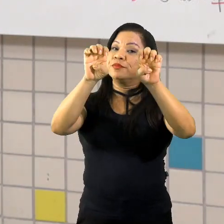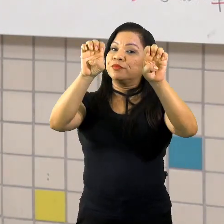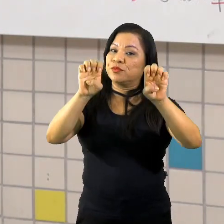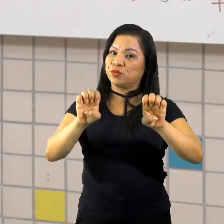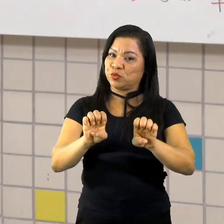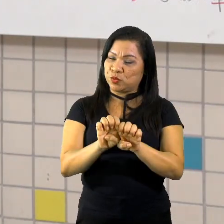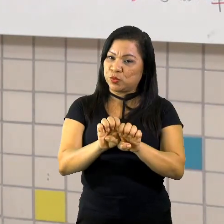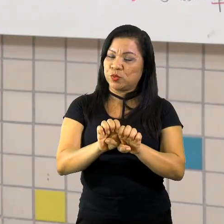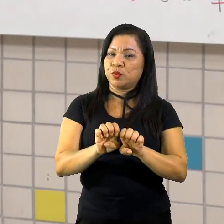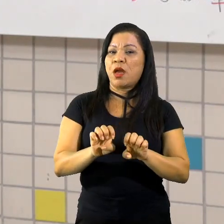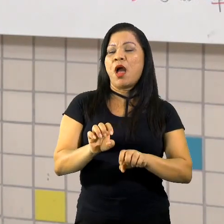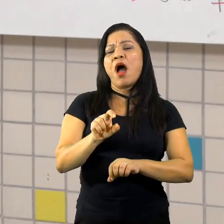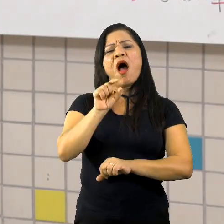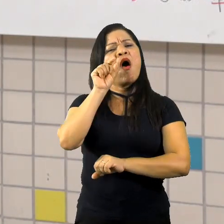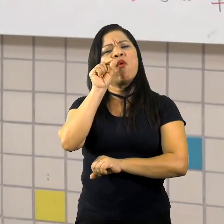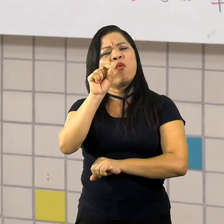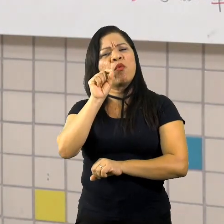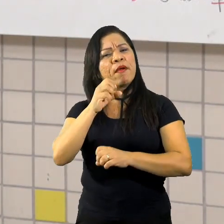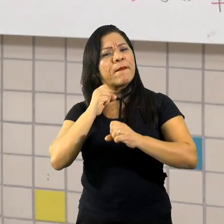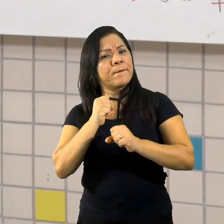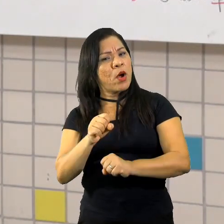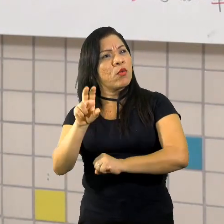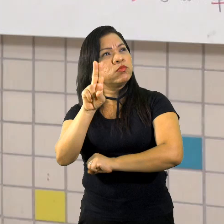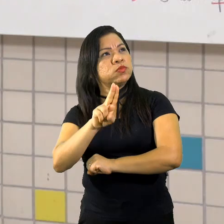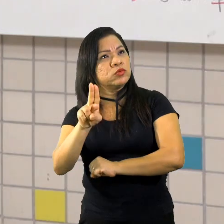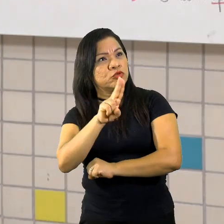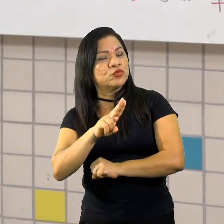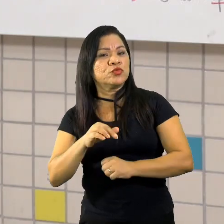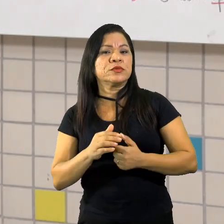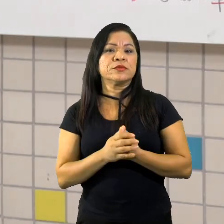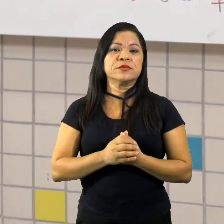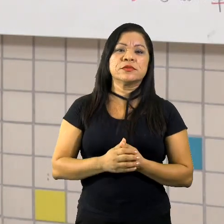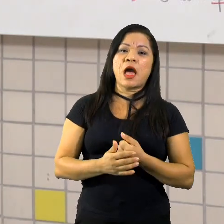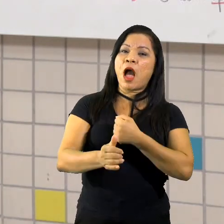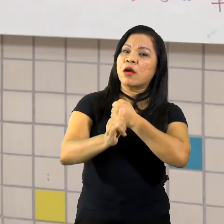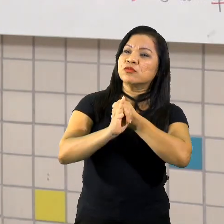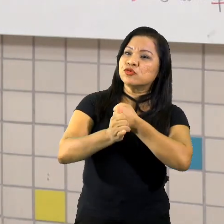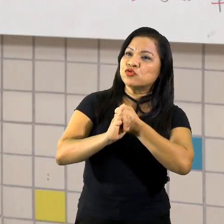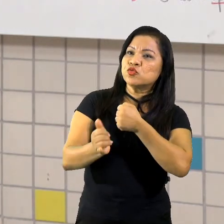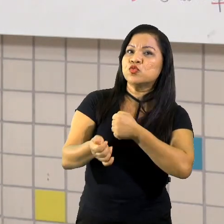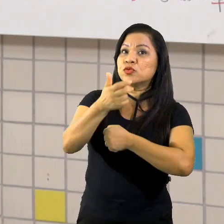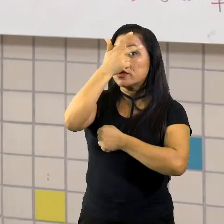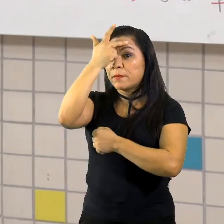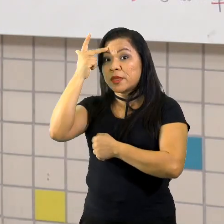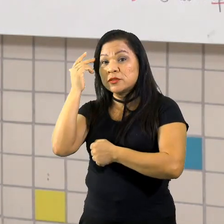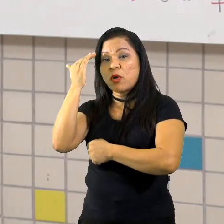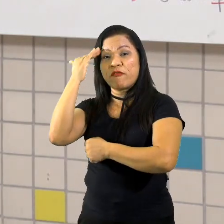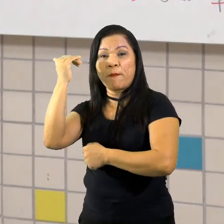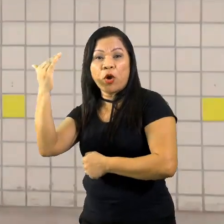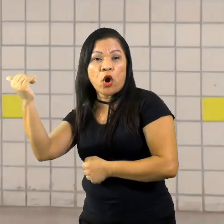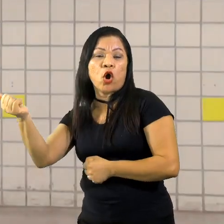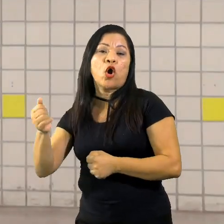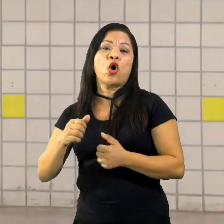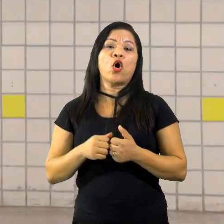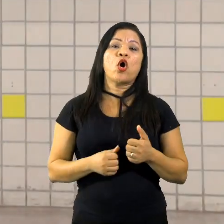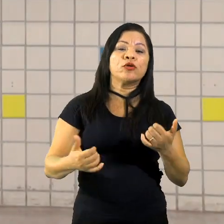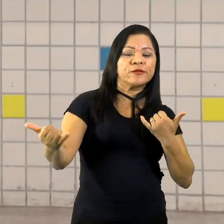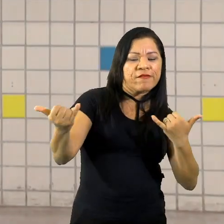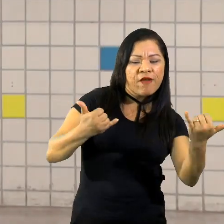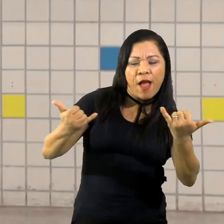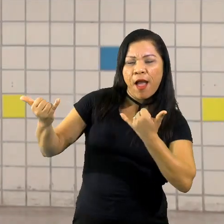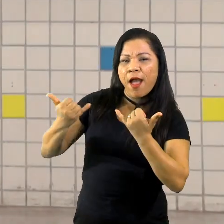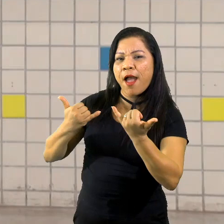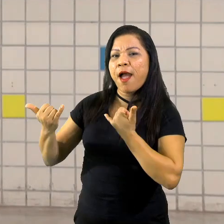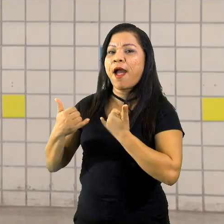que vocês podem utilizar, o discurso de especialista, de testemunhas. E essa reportagem